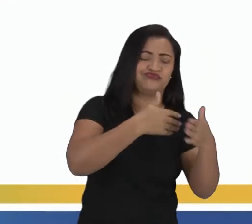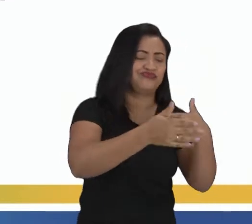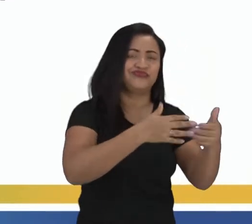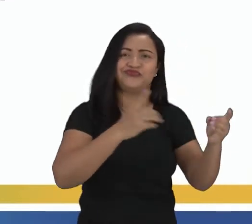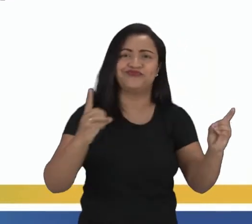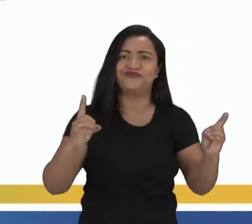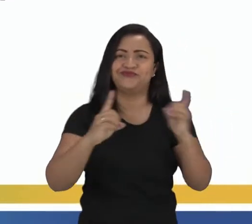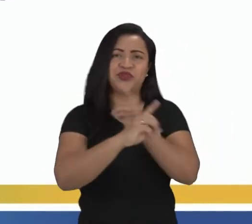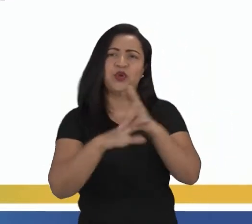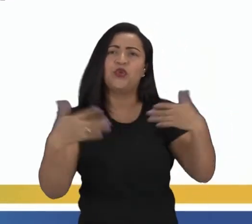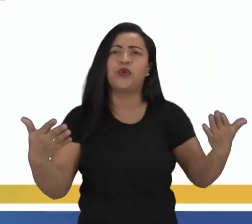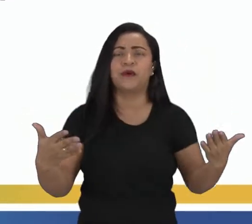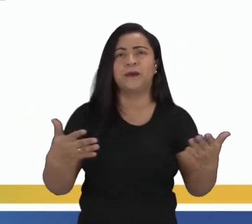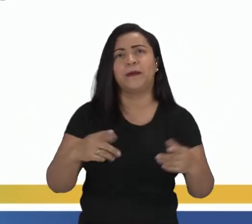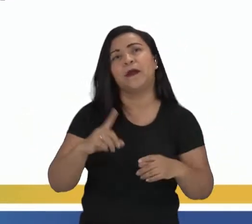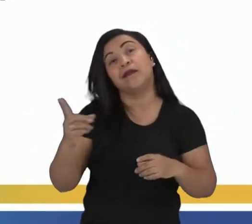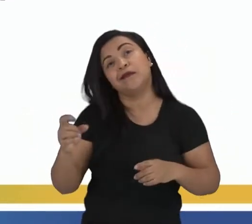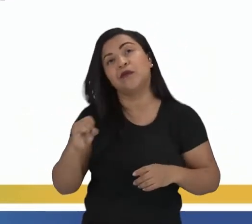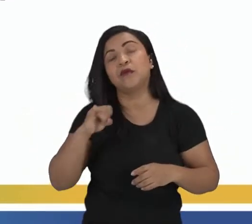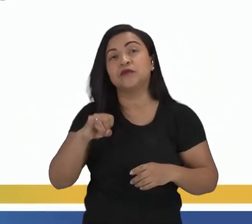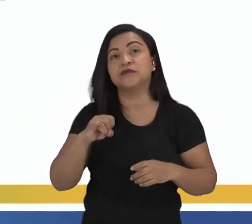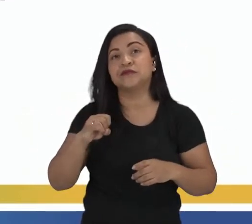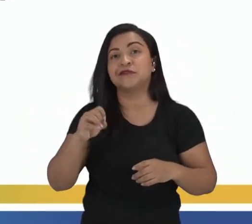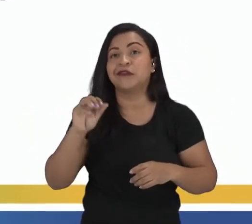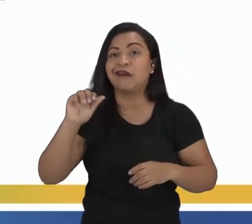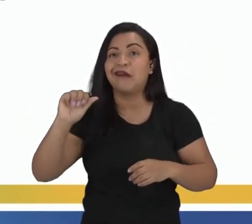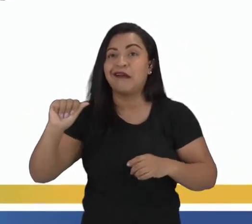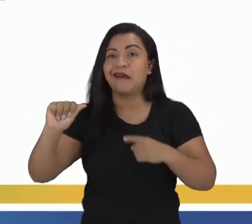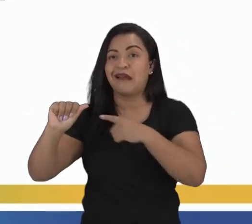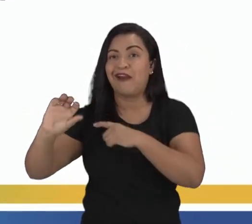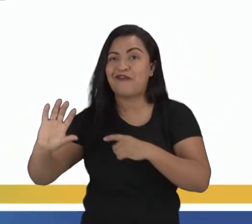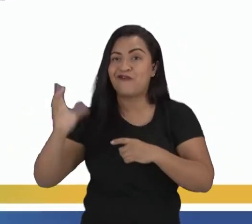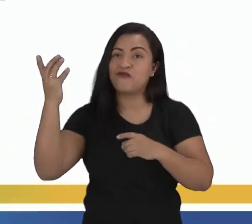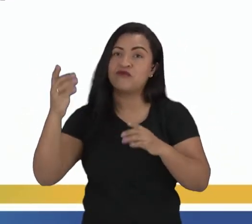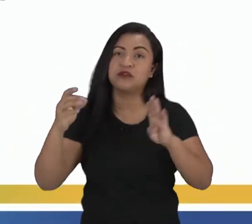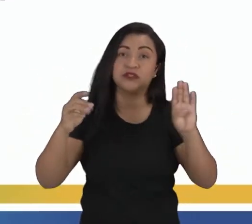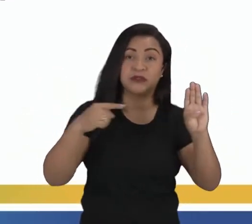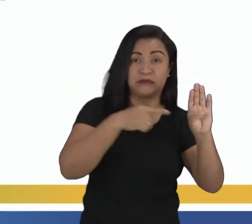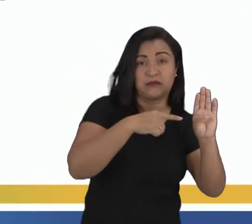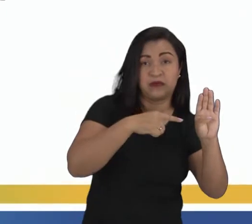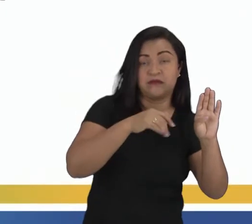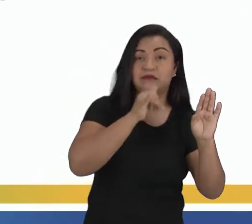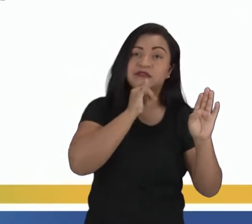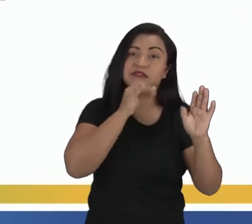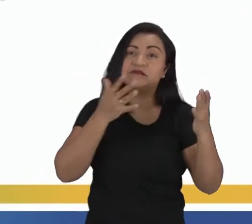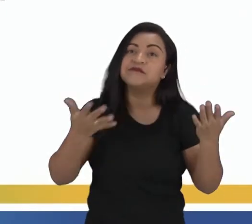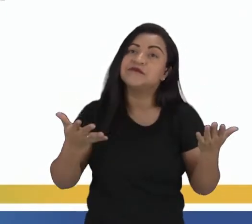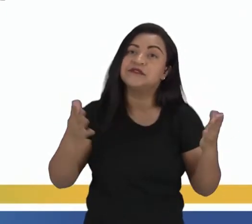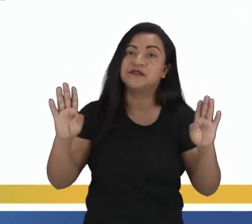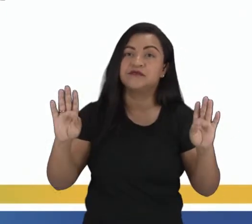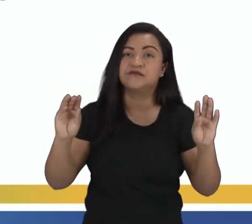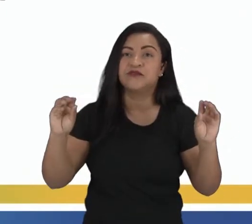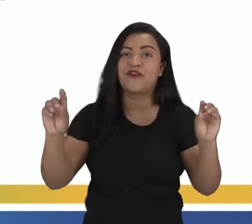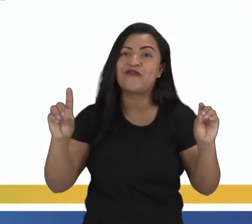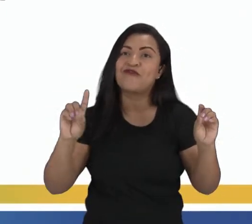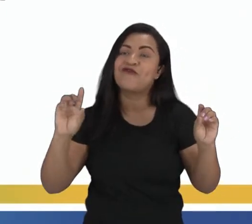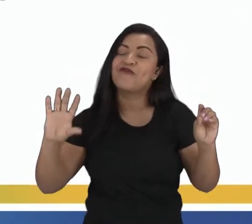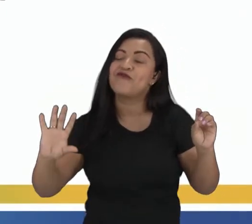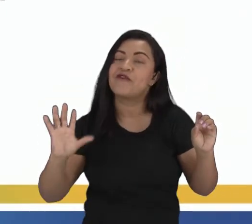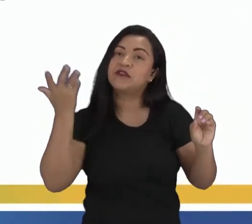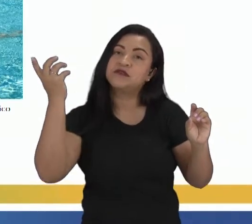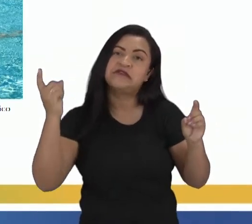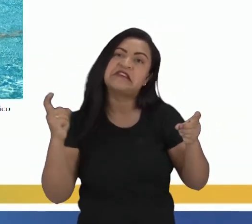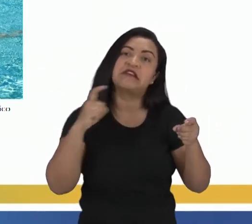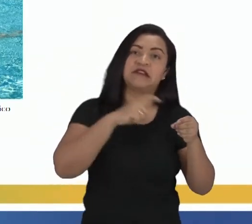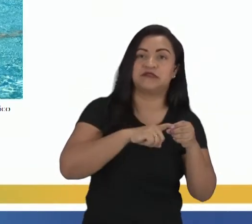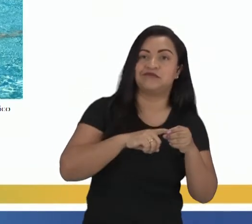aplicada de A em B, a sua reação é uma força em sentido oposto de B em A. Tudo bem, pessoal?